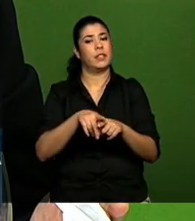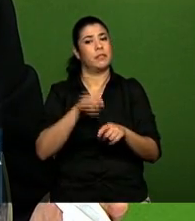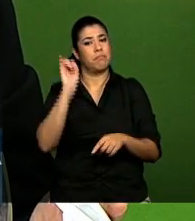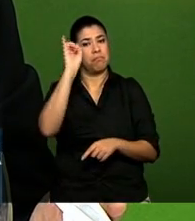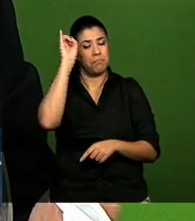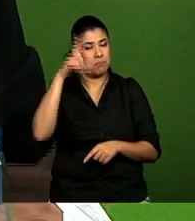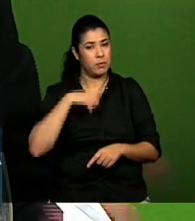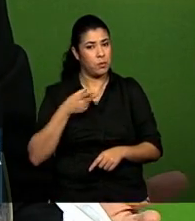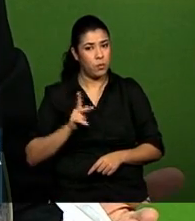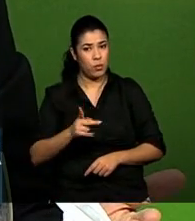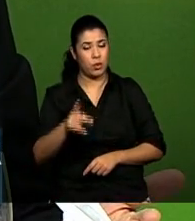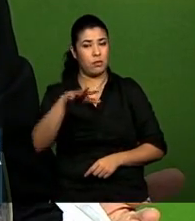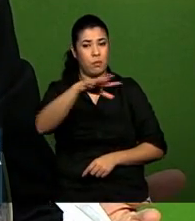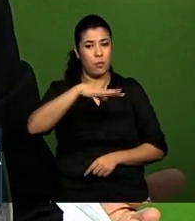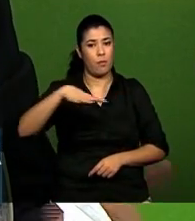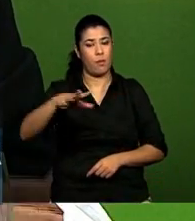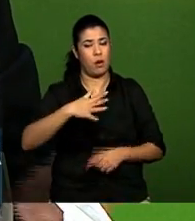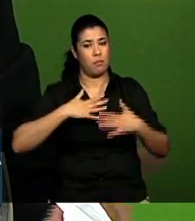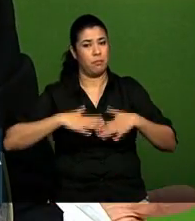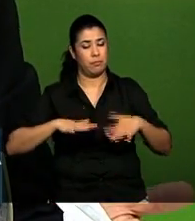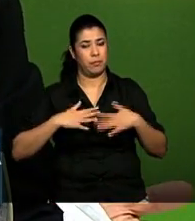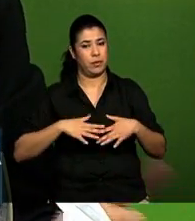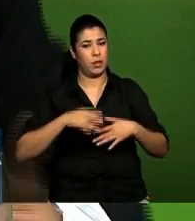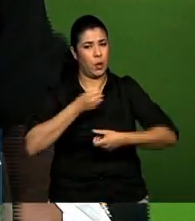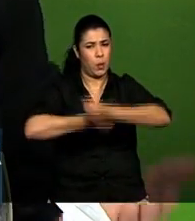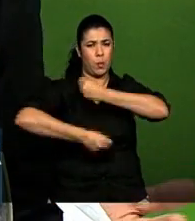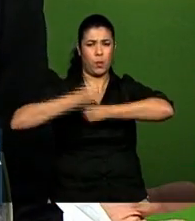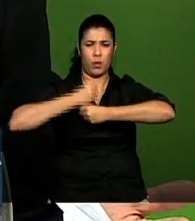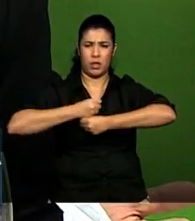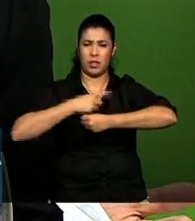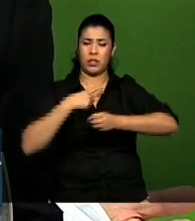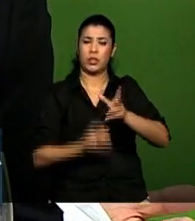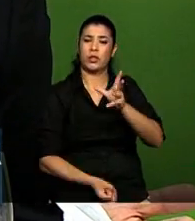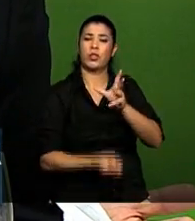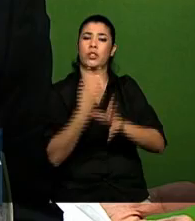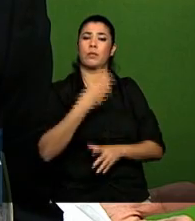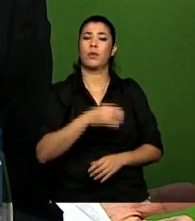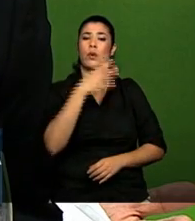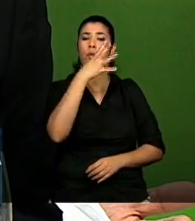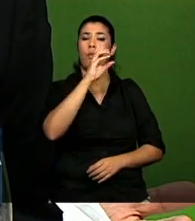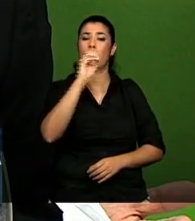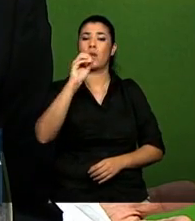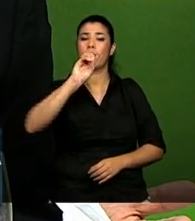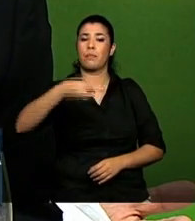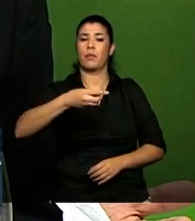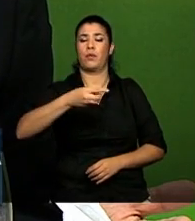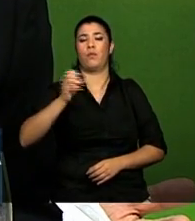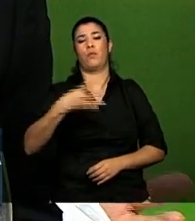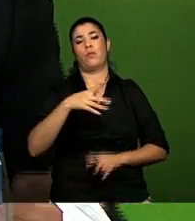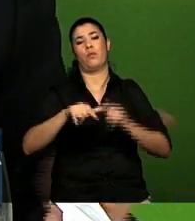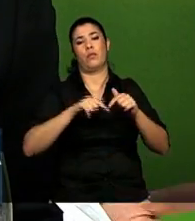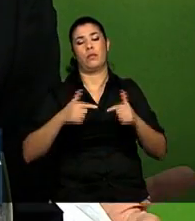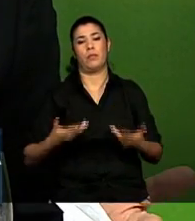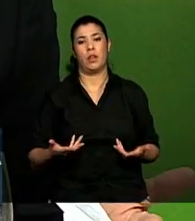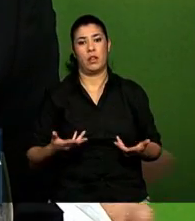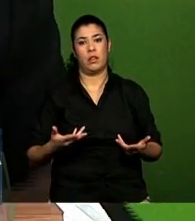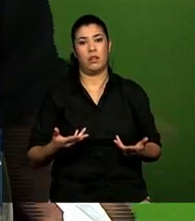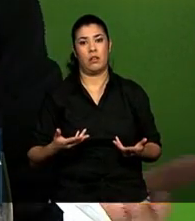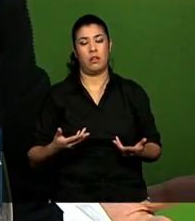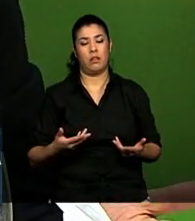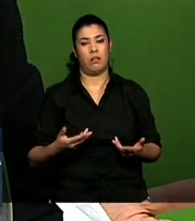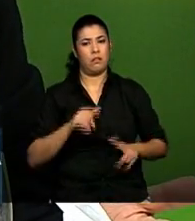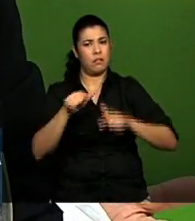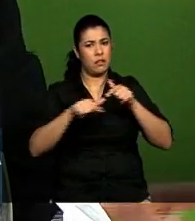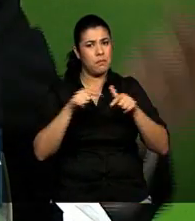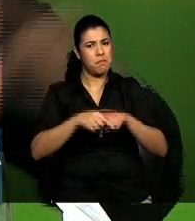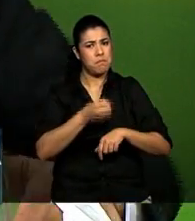ambiente no ano passado nós somos capazes de gerar 400.000 novos empregos empregos líquidos um